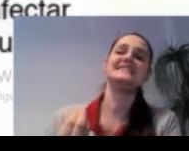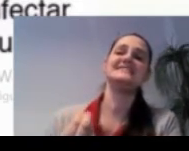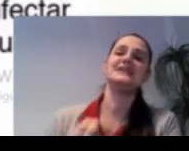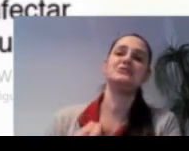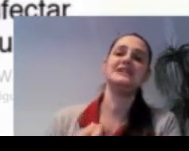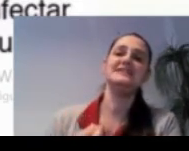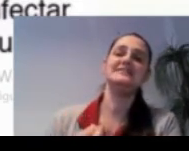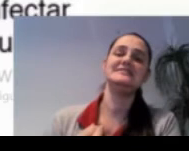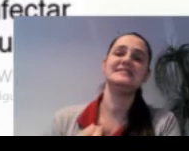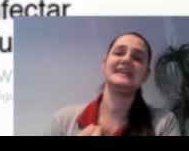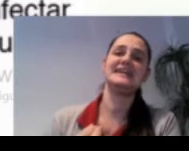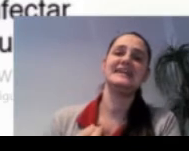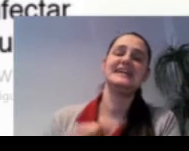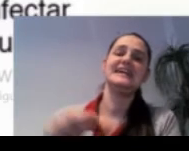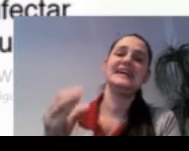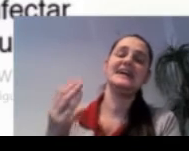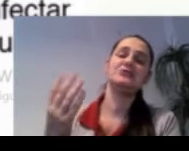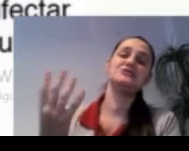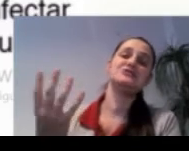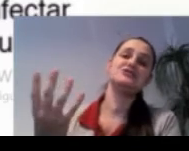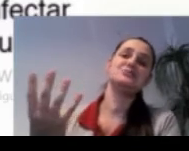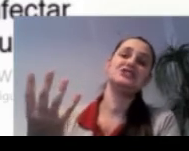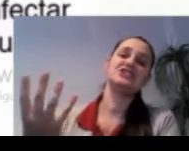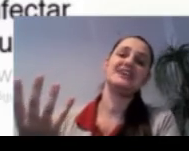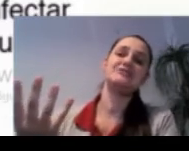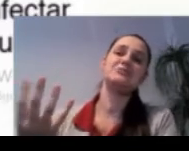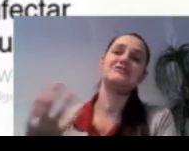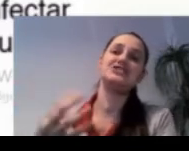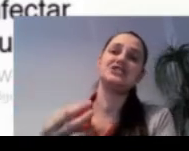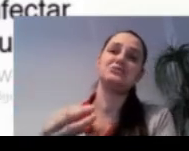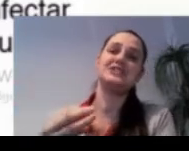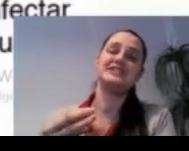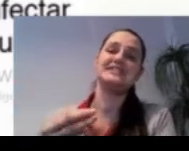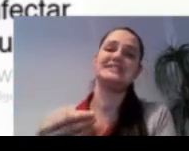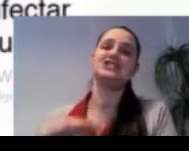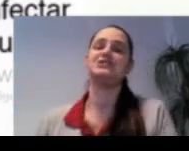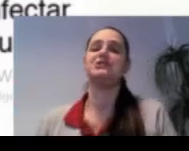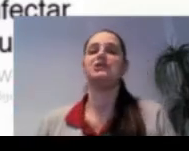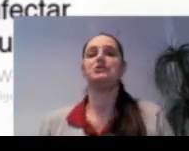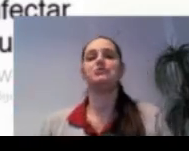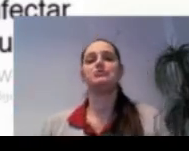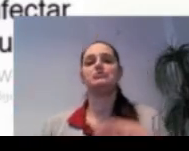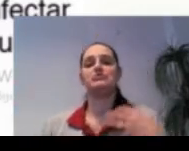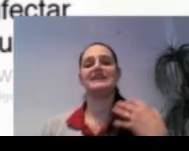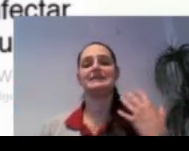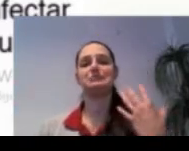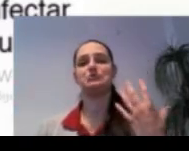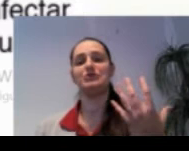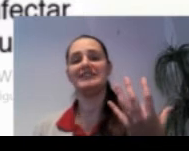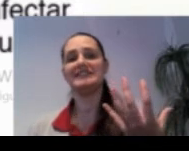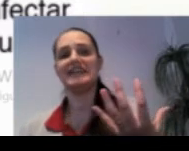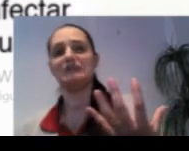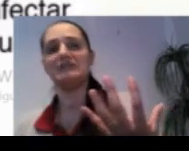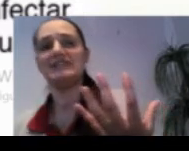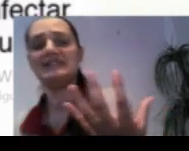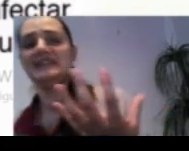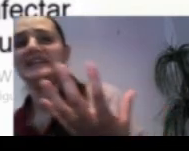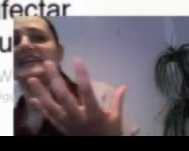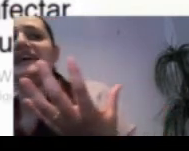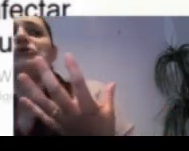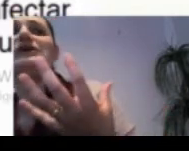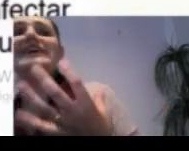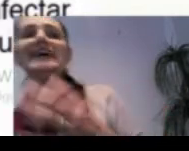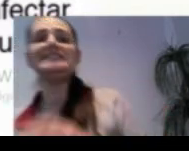encaixar na célula, tá? É como se fosse uma chave com uma fechadura. Existe um receptor na